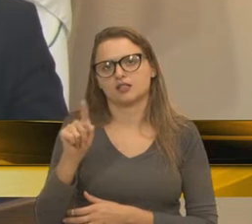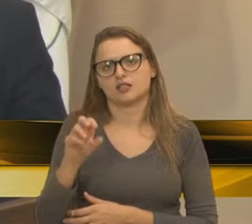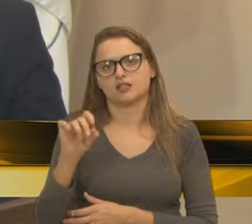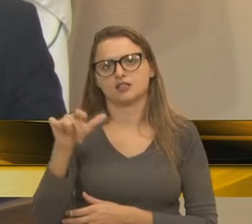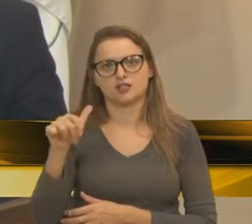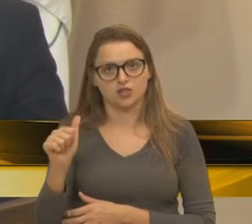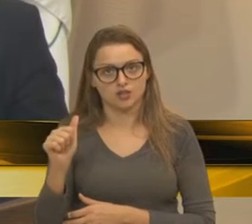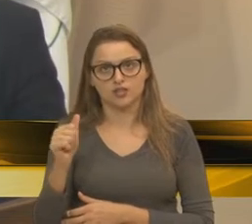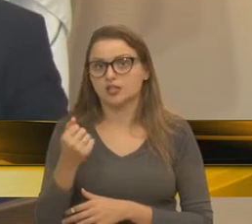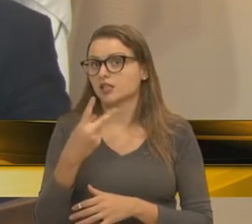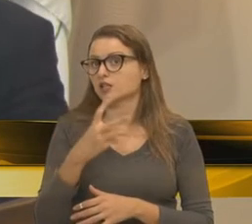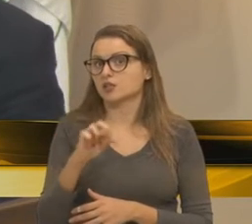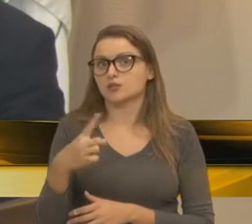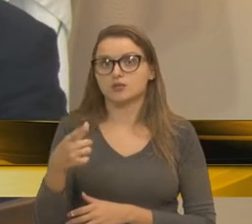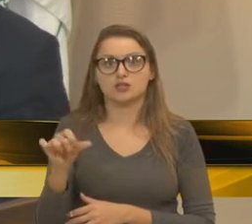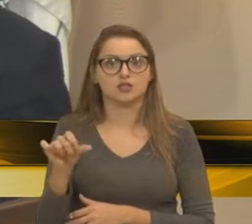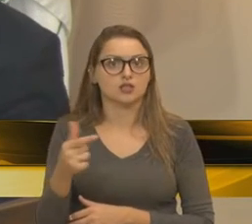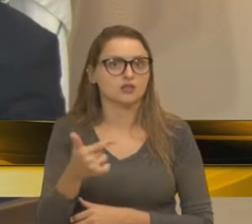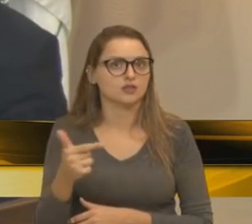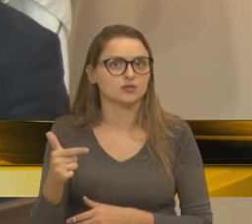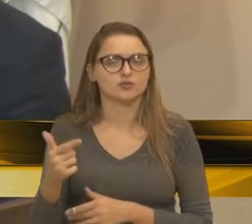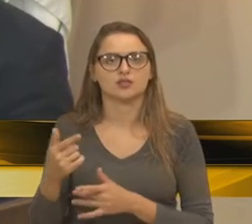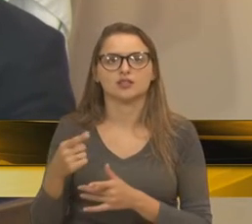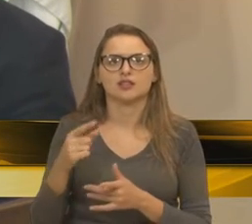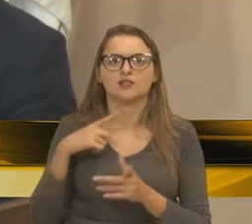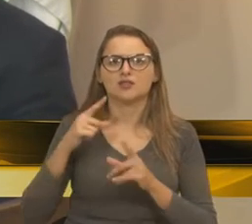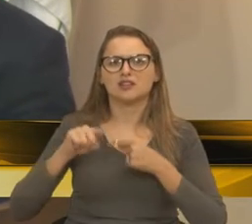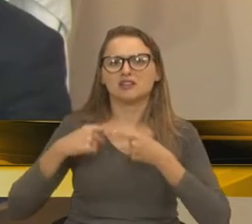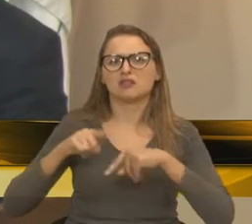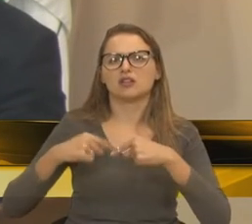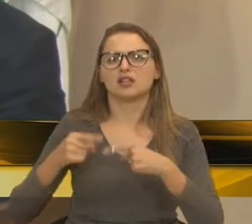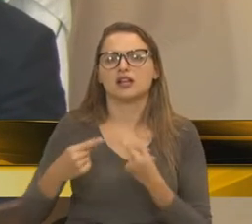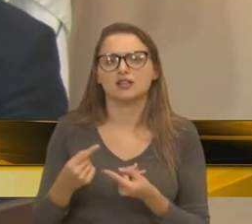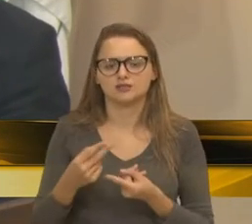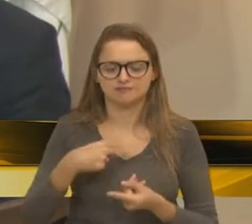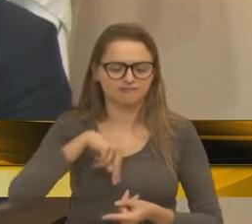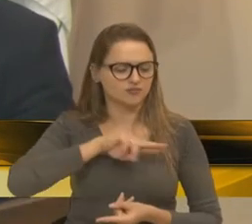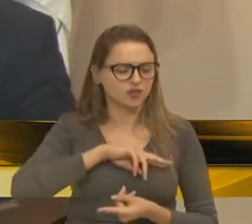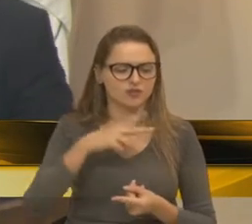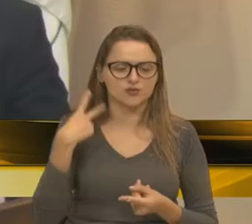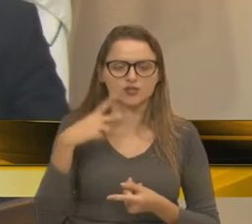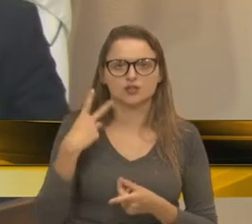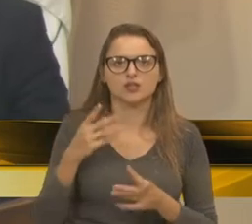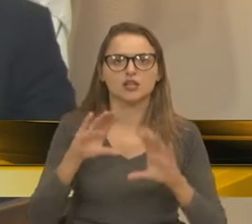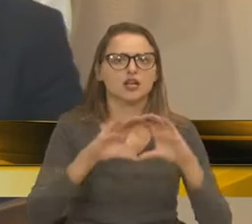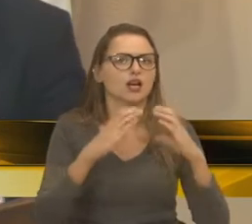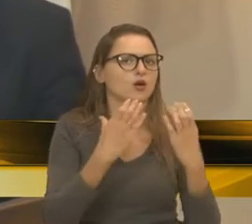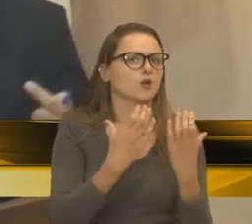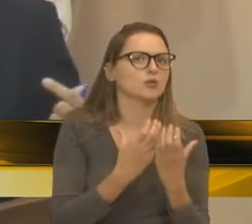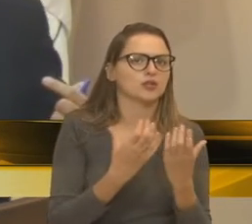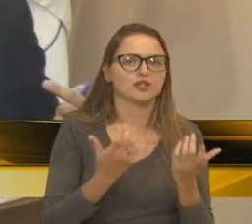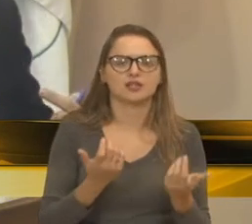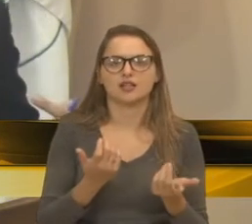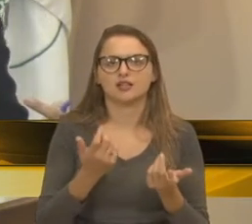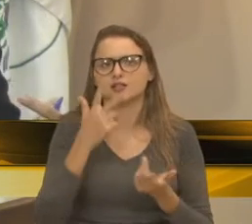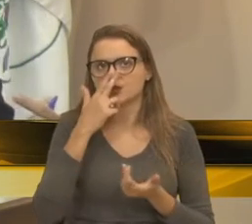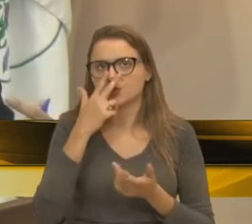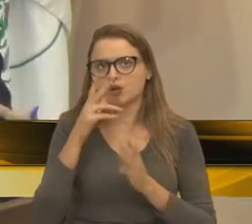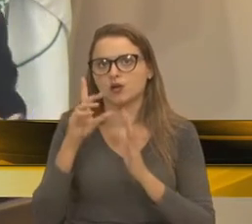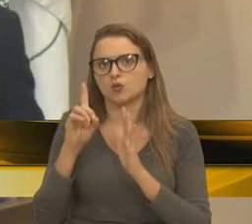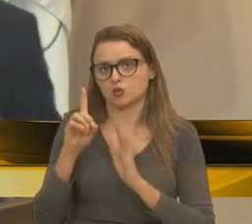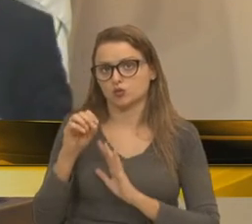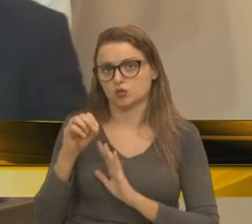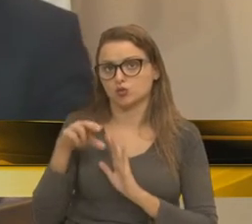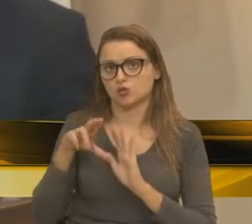mesmo assim, seguidamente eu fui enrolado. Nós, vereadores, fomos enrolados, a comunidade foi enrolada. Os mesmos